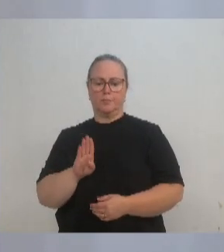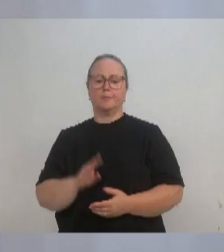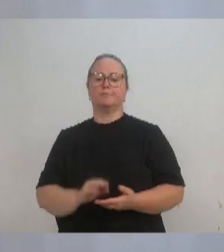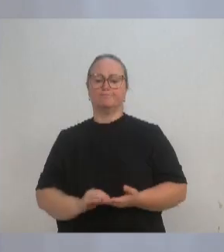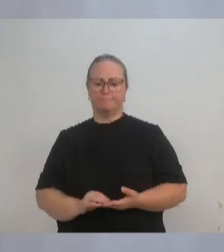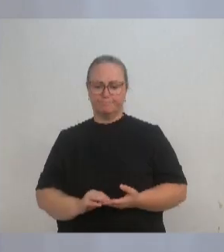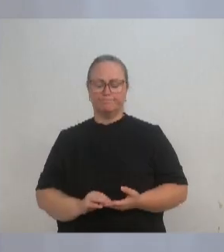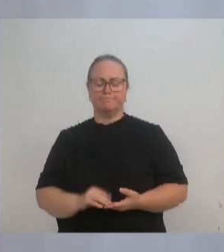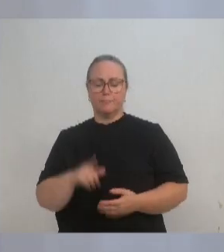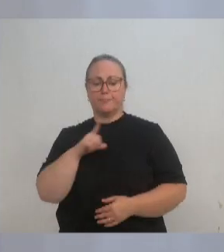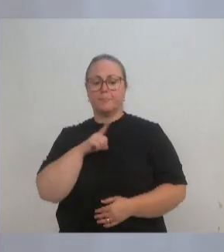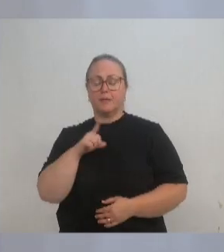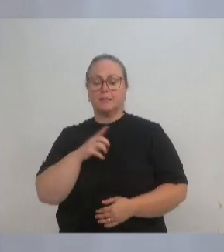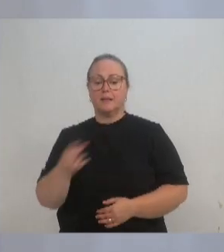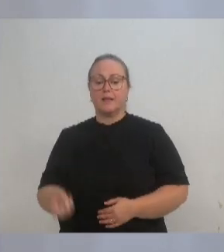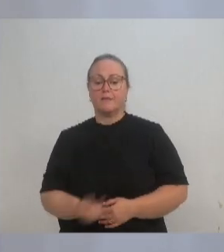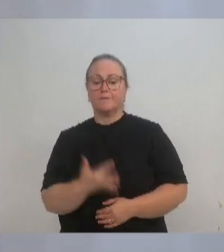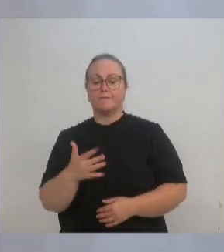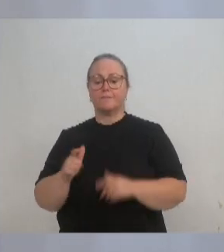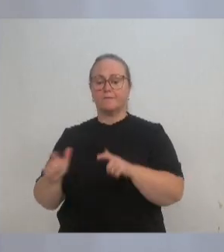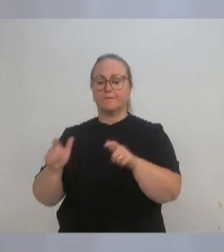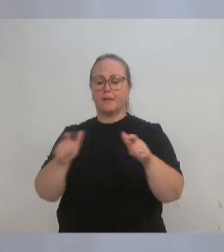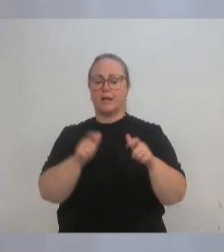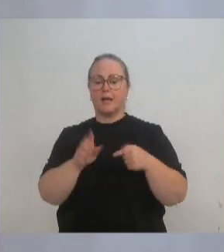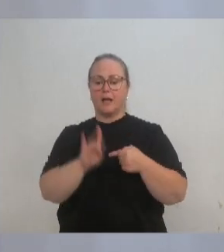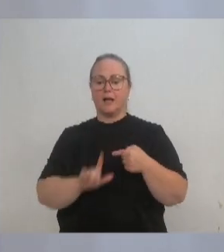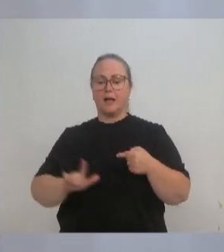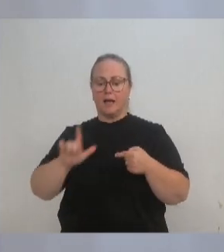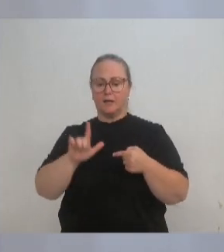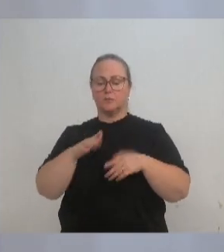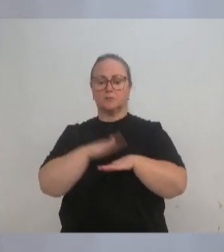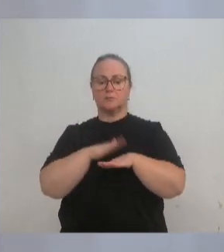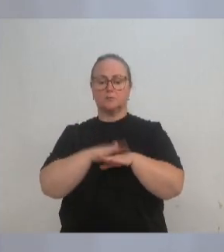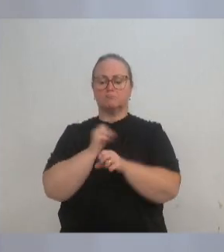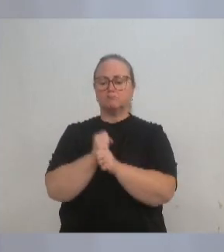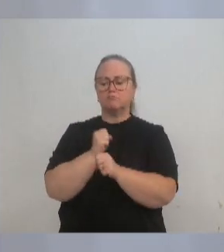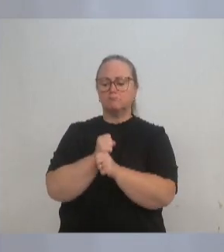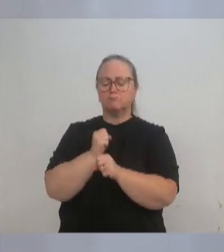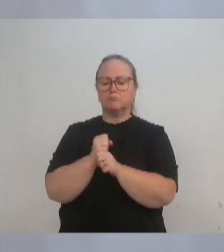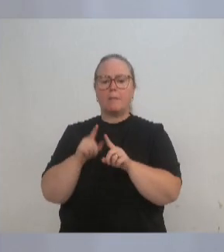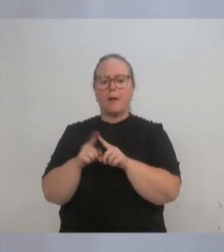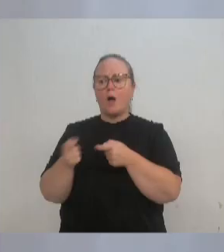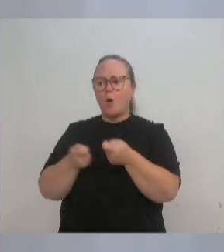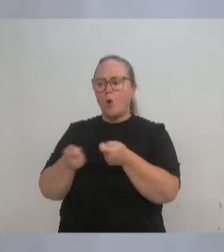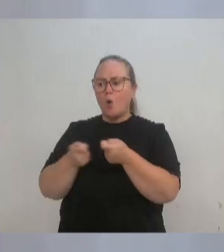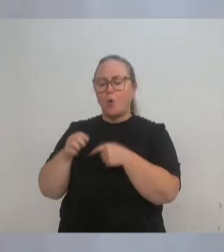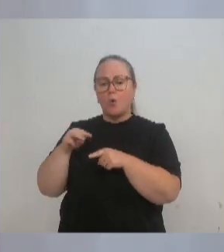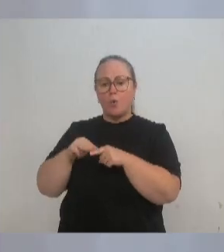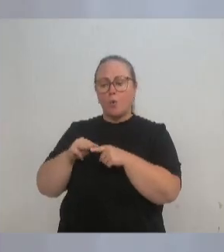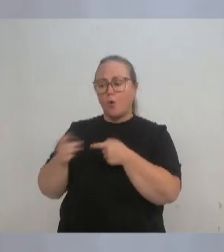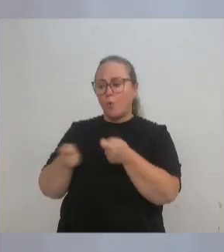Várias áreas da cidade de Blumenau estão sendo feitas sem controle do município,